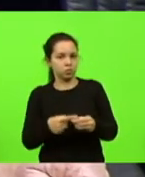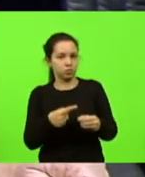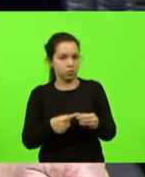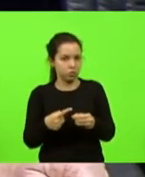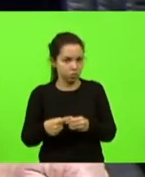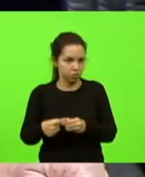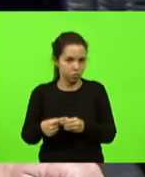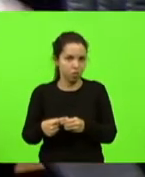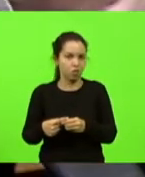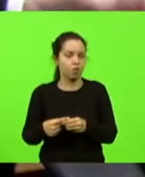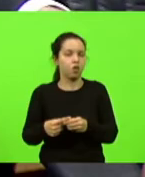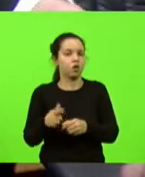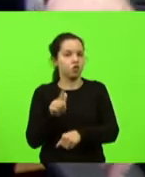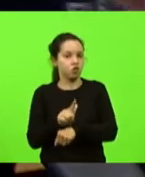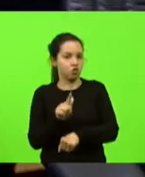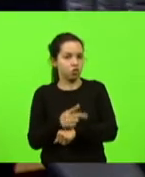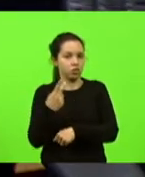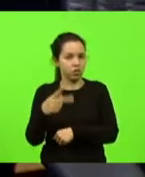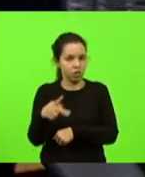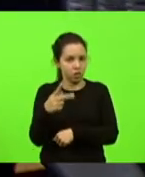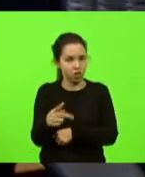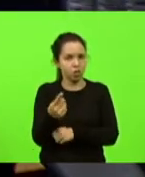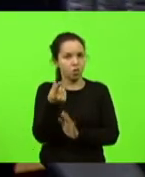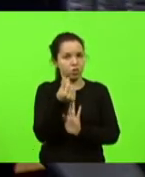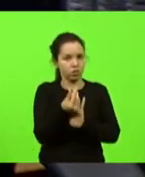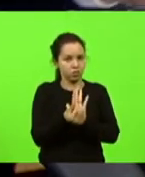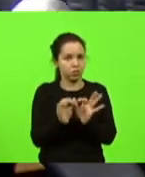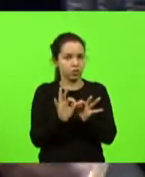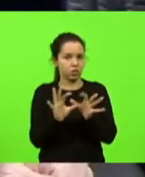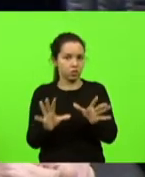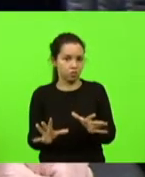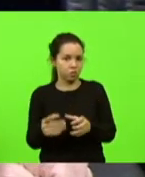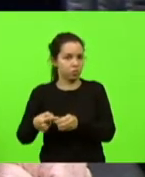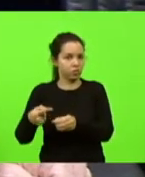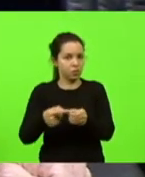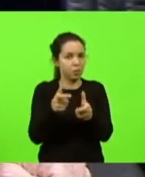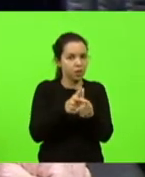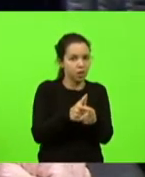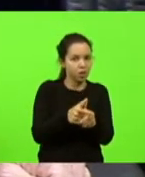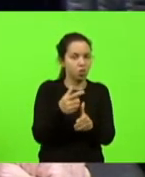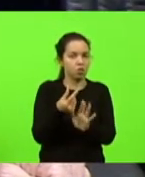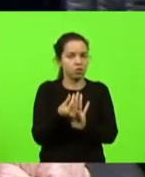livre. Em município pequeno, orçamento de 30, 40 milhões anuais.